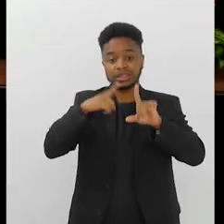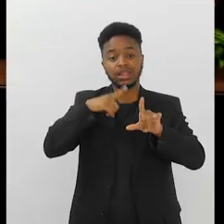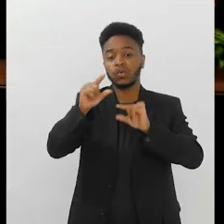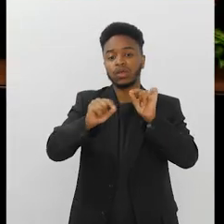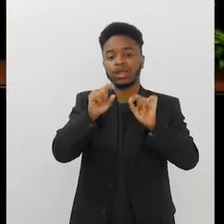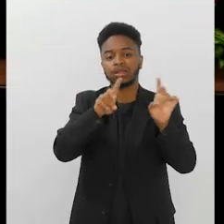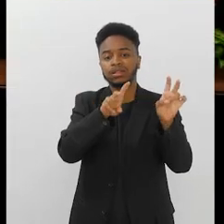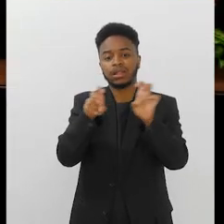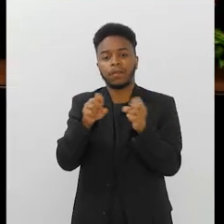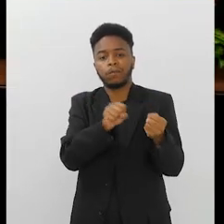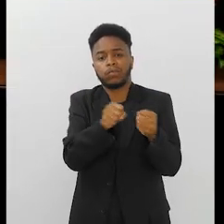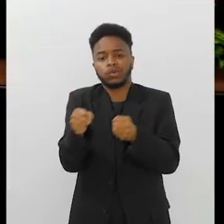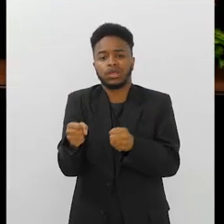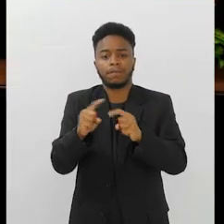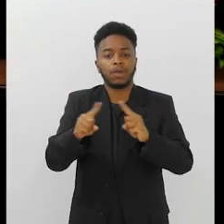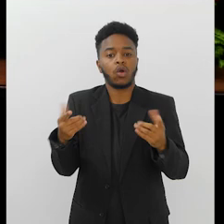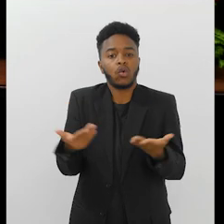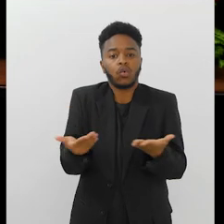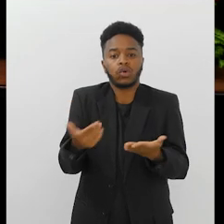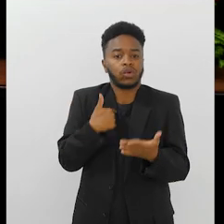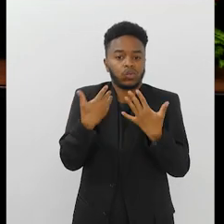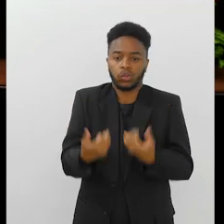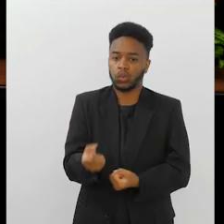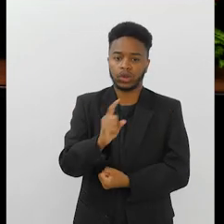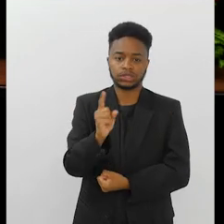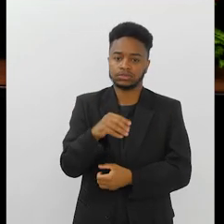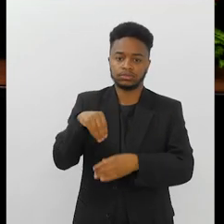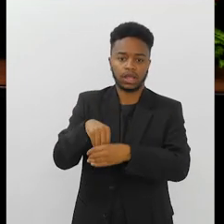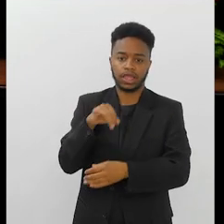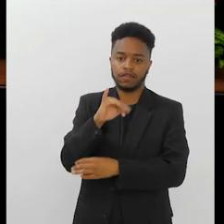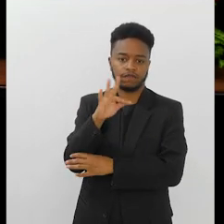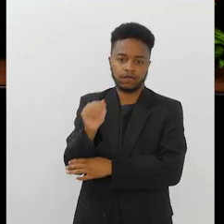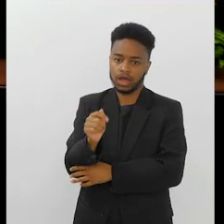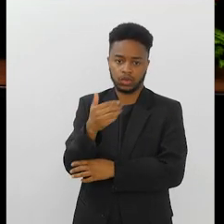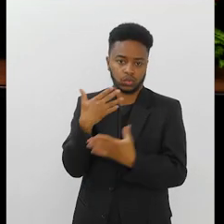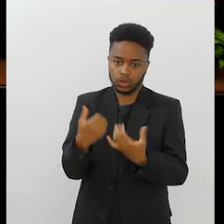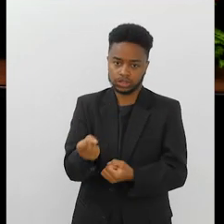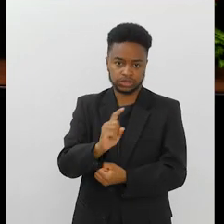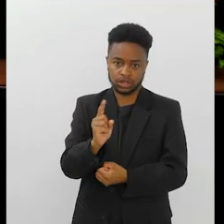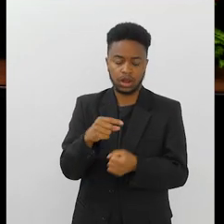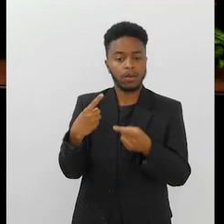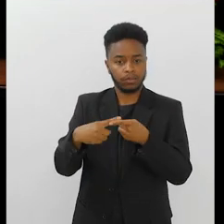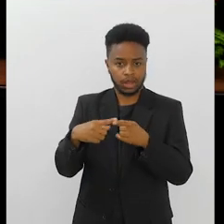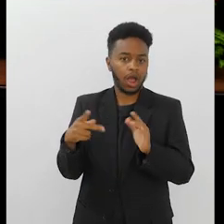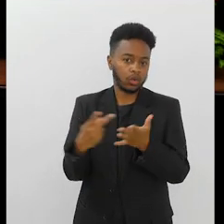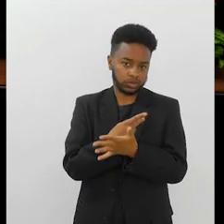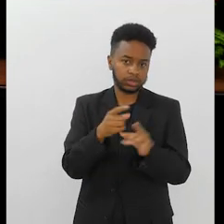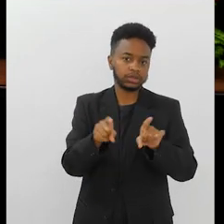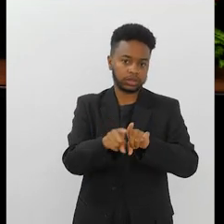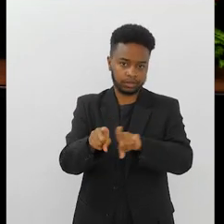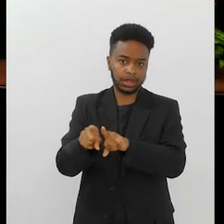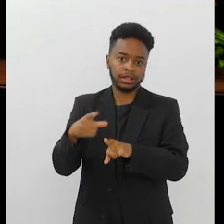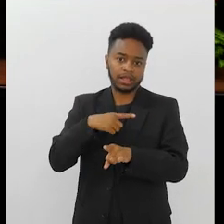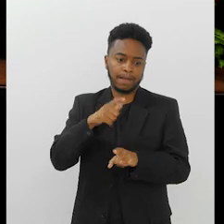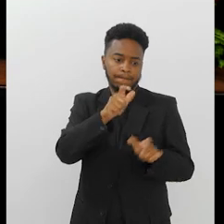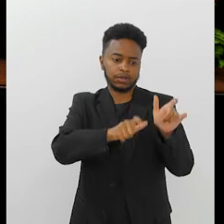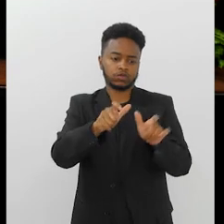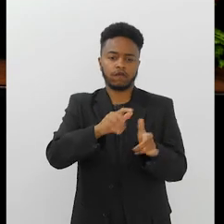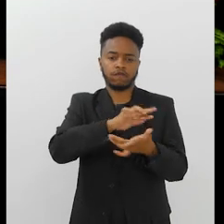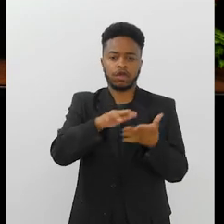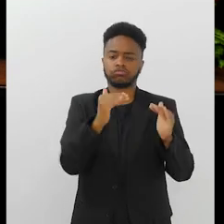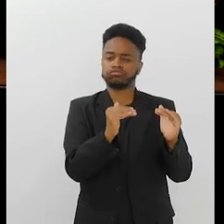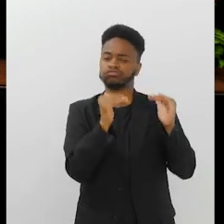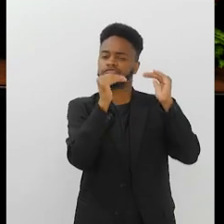essa questão do Poder tem essa questão do domínio o que eu não aceito hoje é dentro de ifá porque dentro de Fat também tem acontecido muito isso